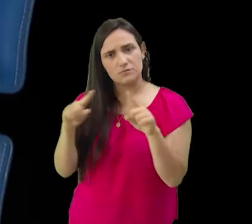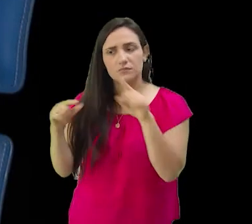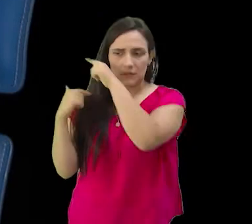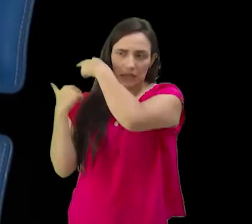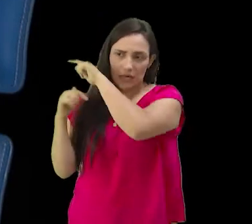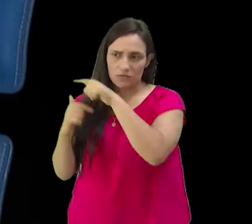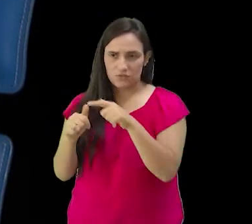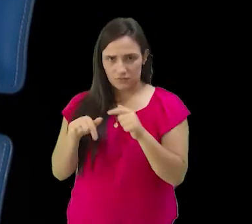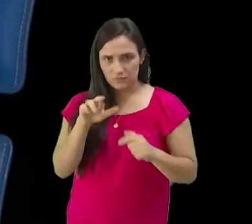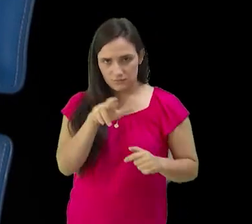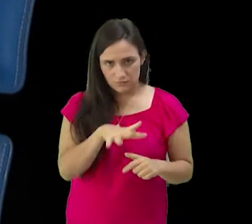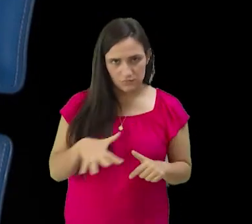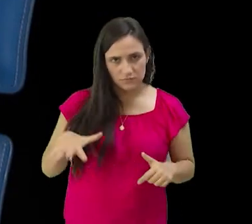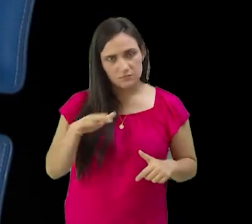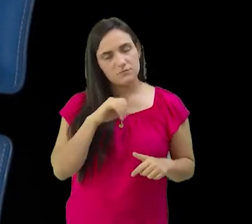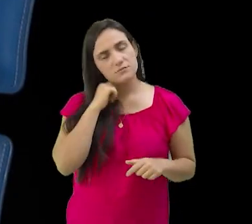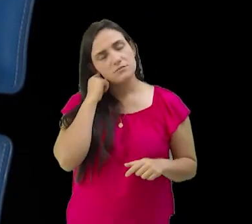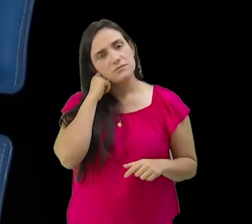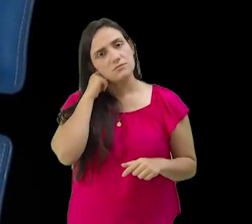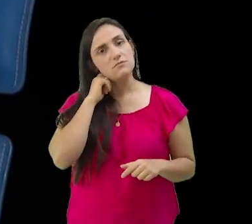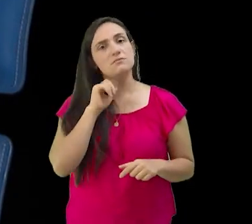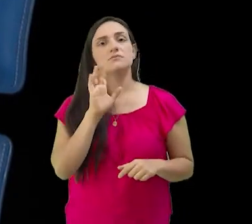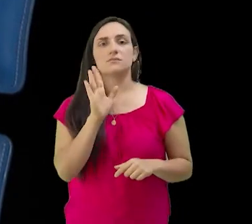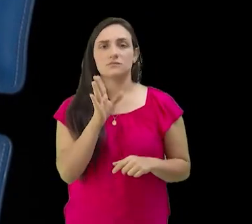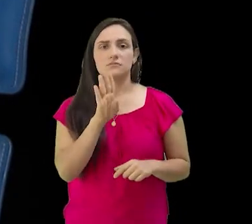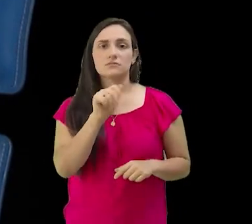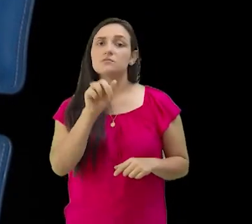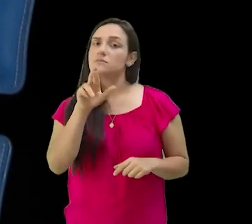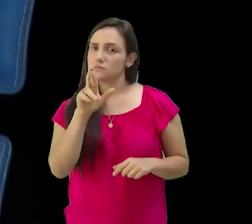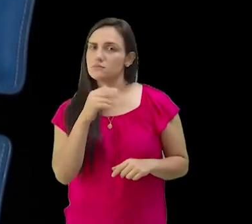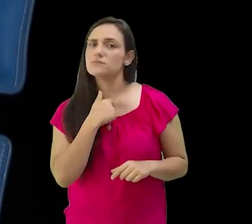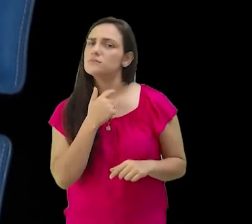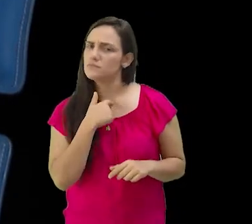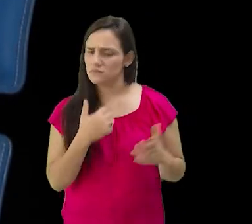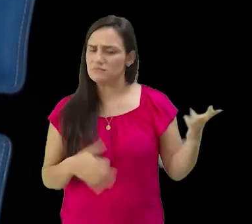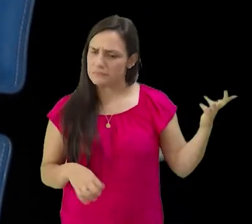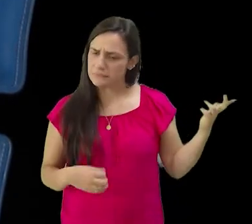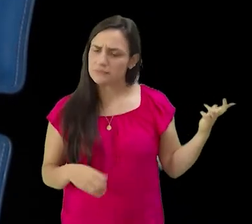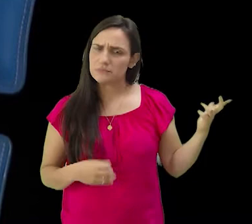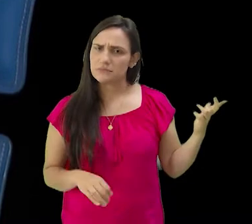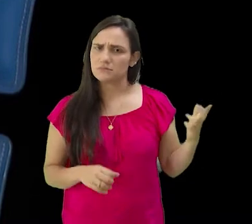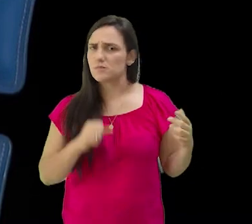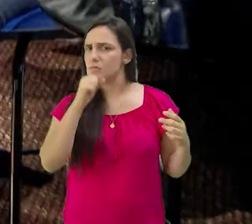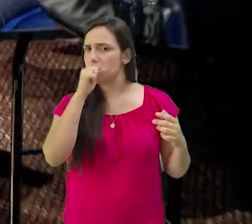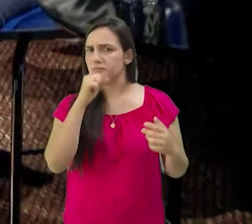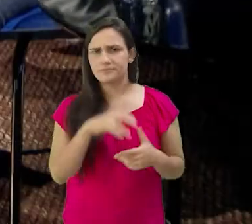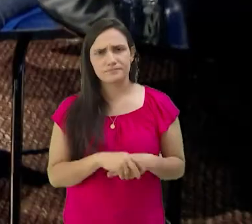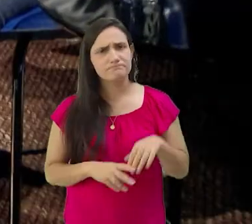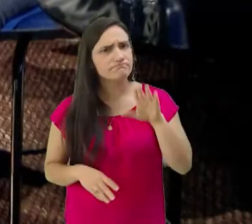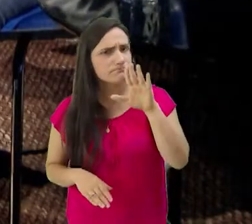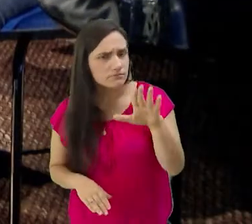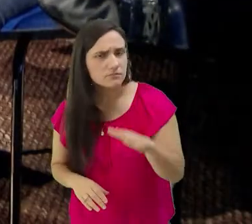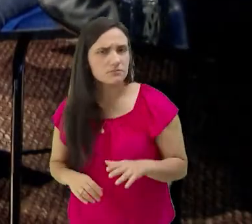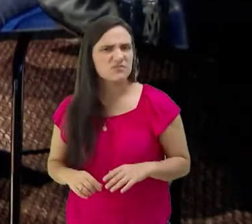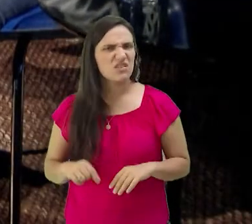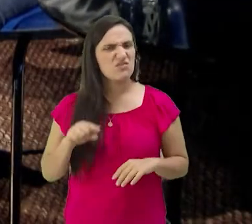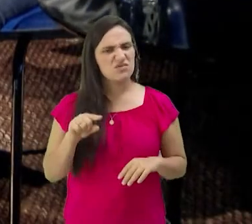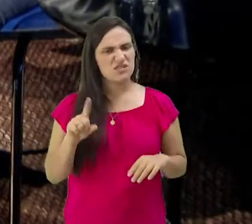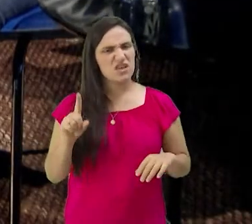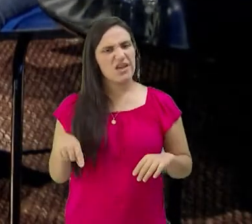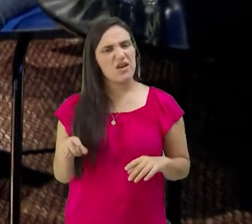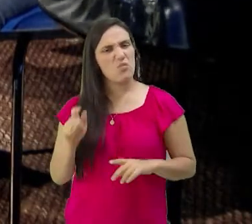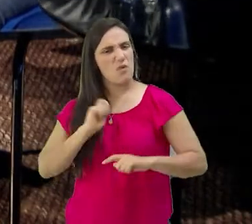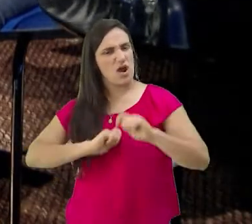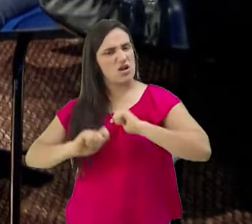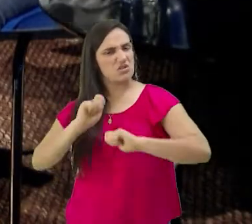regionais, né? E aí é onde eu comecei a tocar em bares também, né, Benhor? Toquei muitos anos em bares aqui, vivi de música. E experiência de tocar em